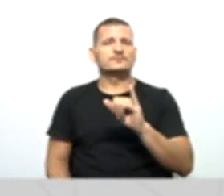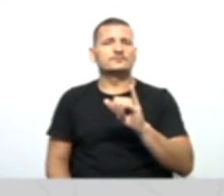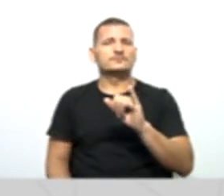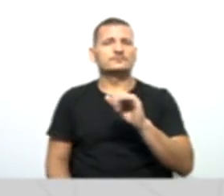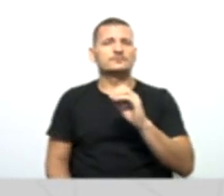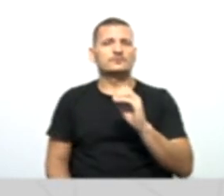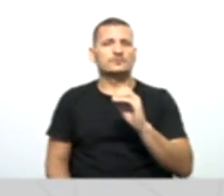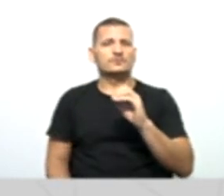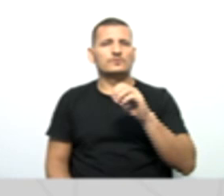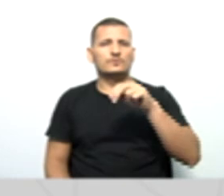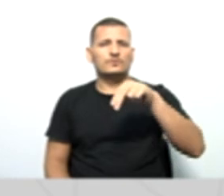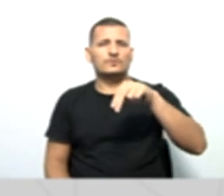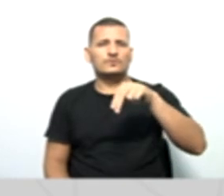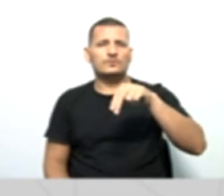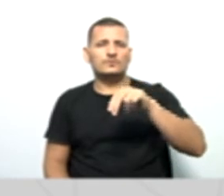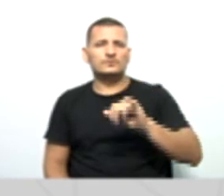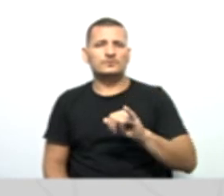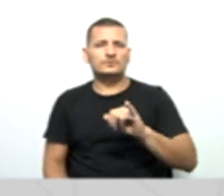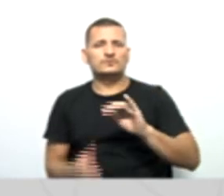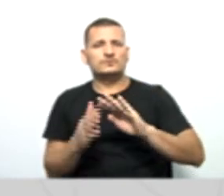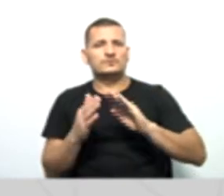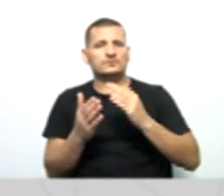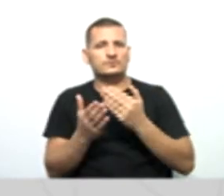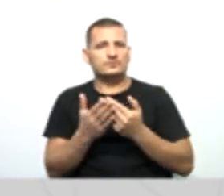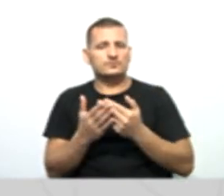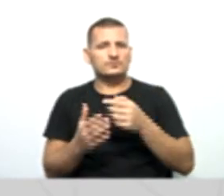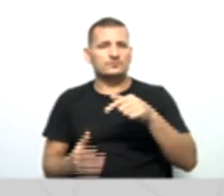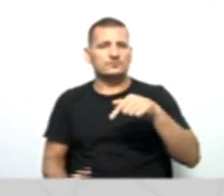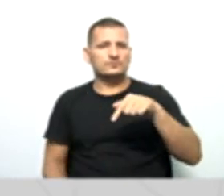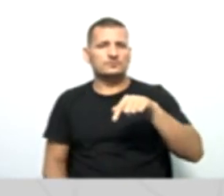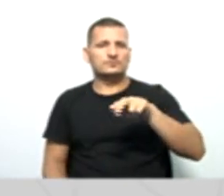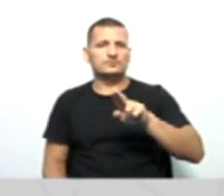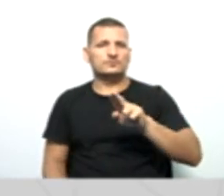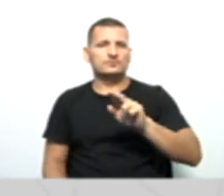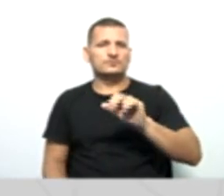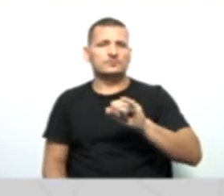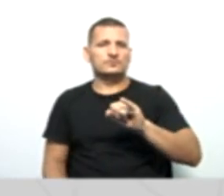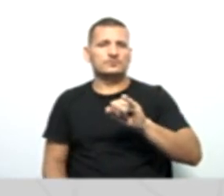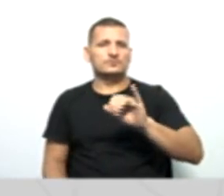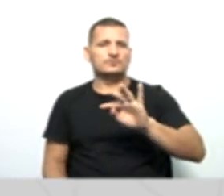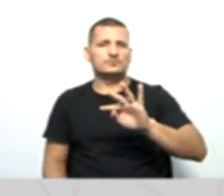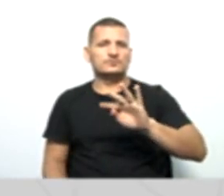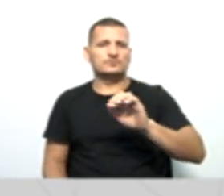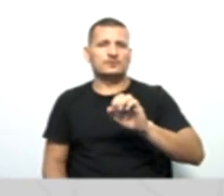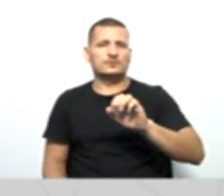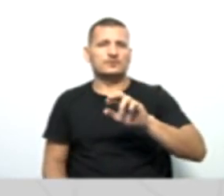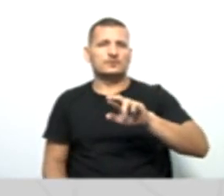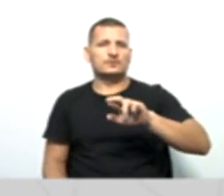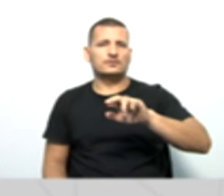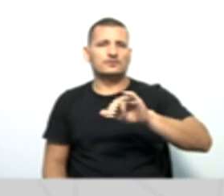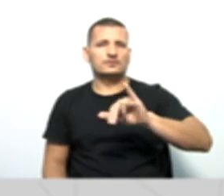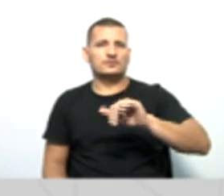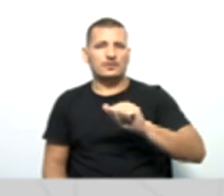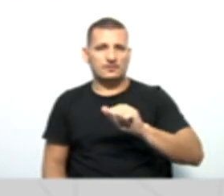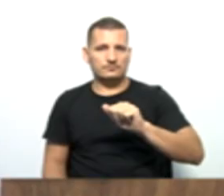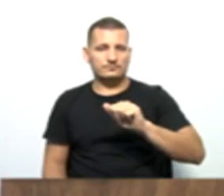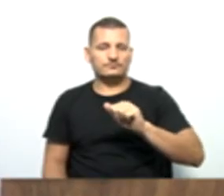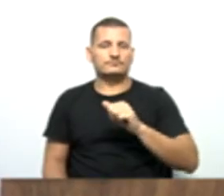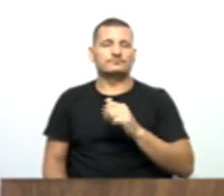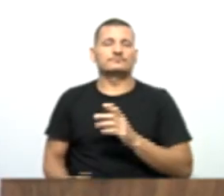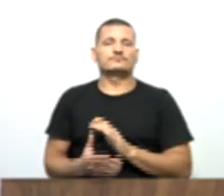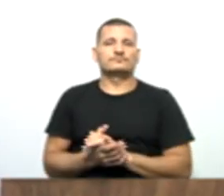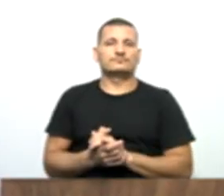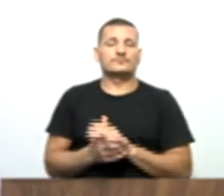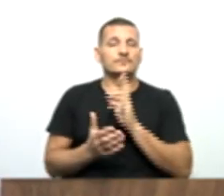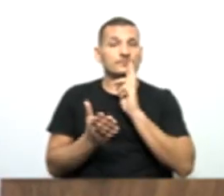da escola Quitéria, professora Quitéria, Garimpo Bom Futuro, né? A aluna Juliana respondeu o seguinte: é a parte do planejamento